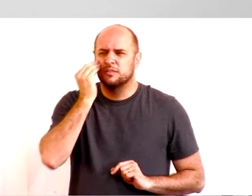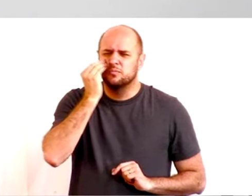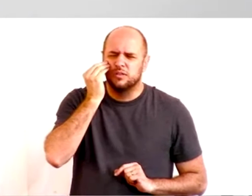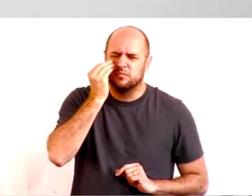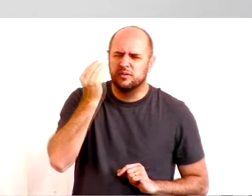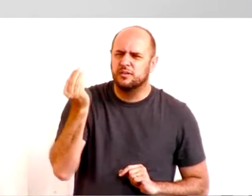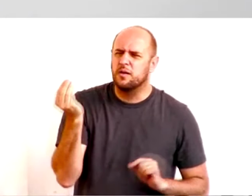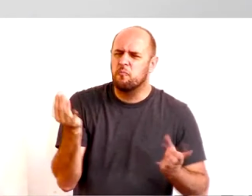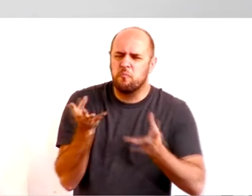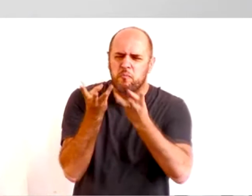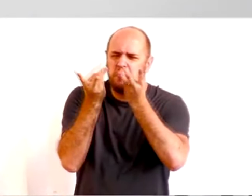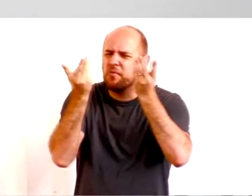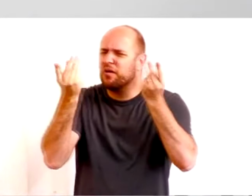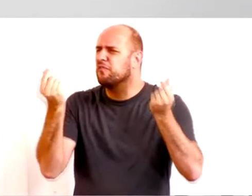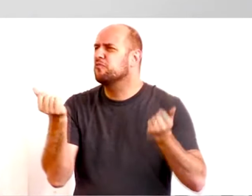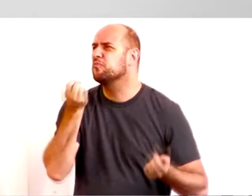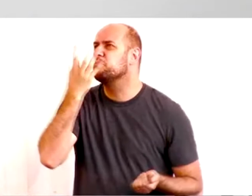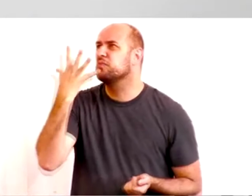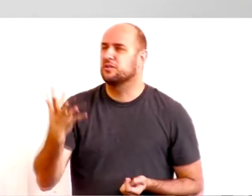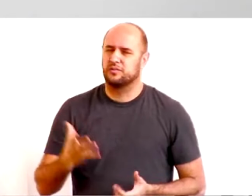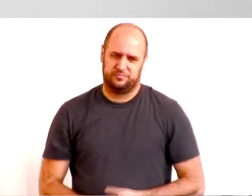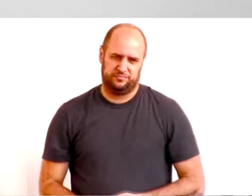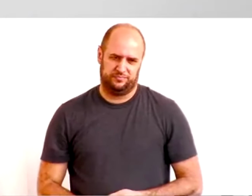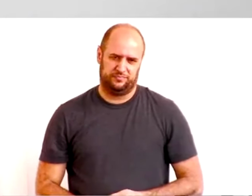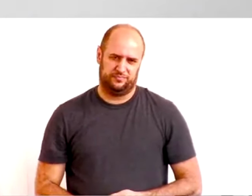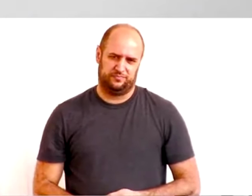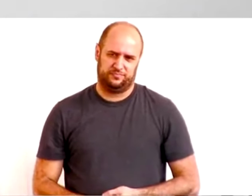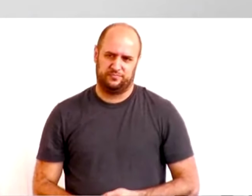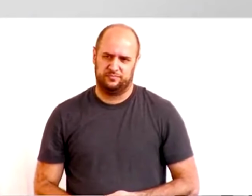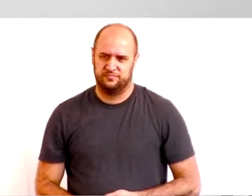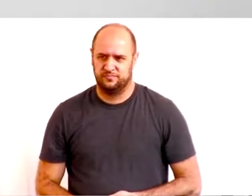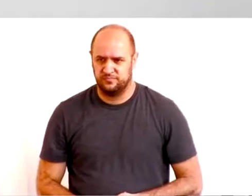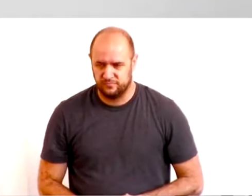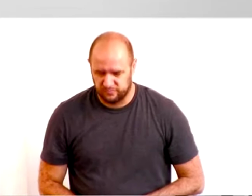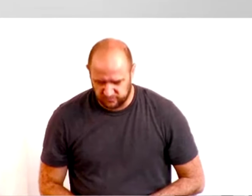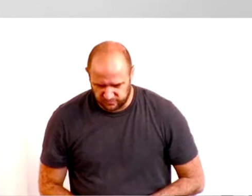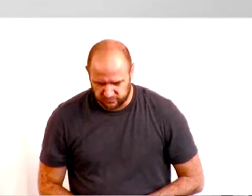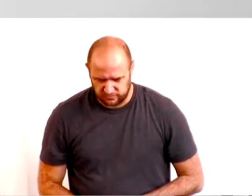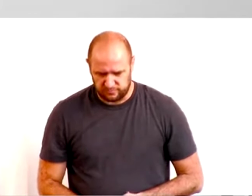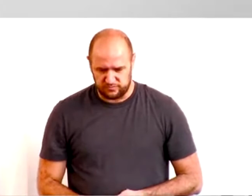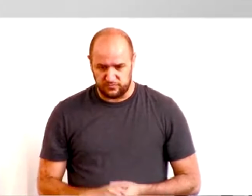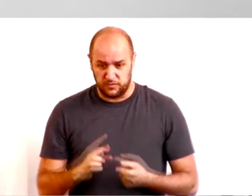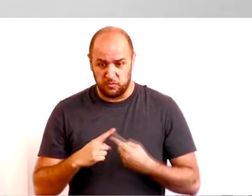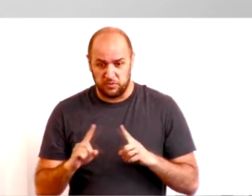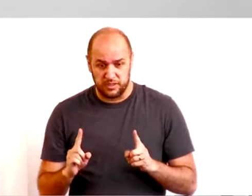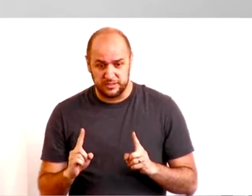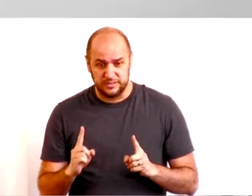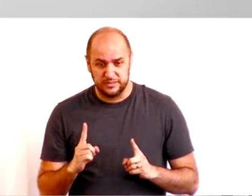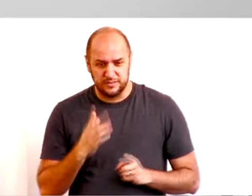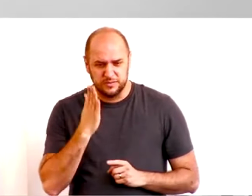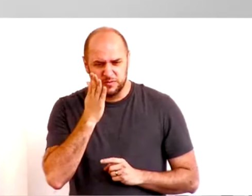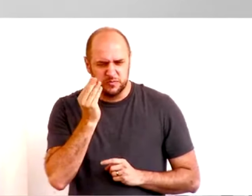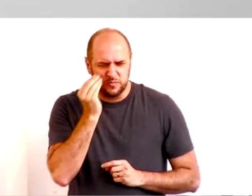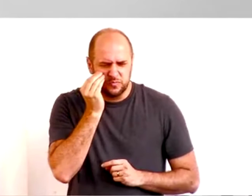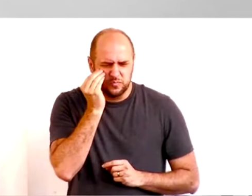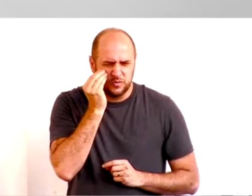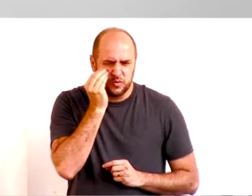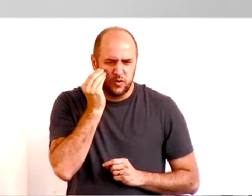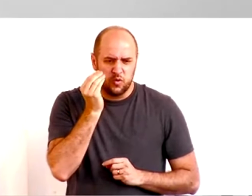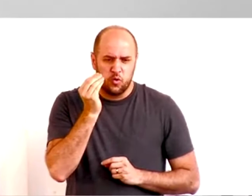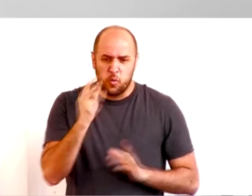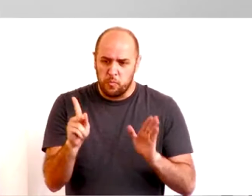sumo bem, como disse Tomás de Aquino em sua Suma Teológica, mas para desfrutar plenamente do